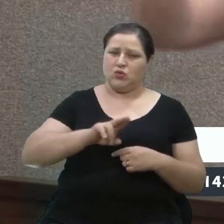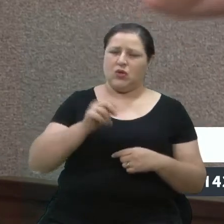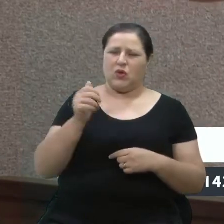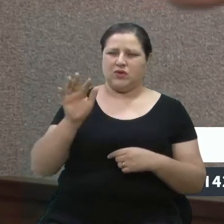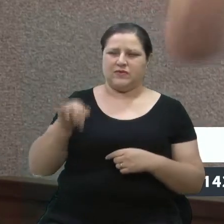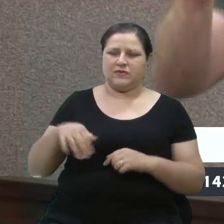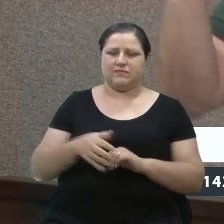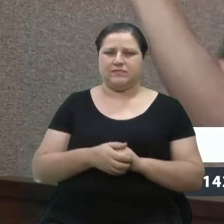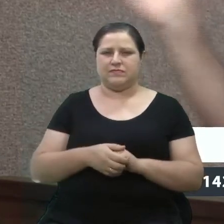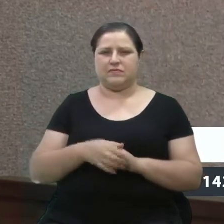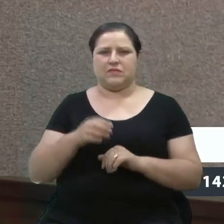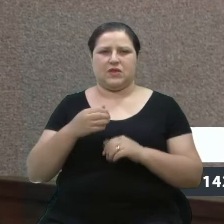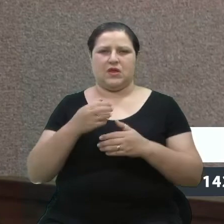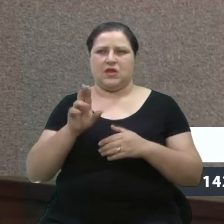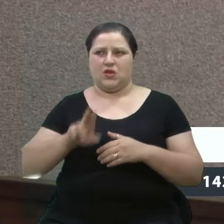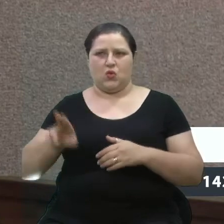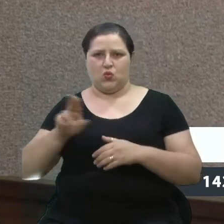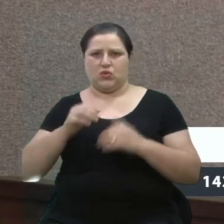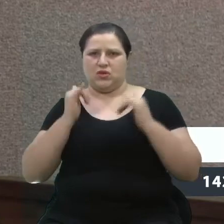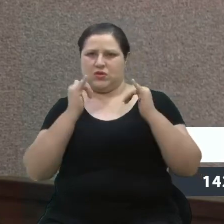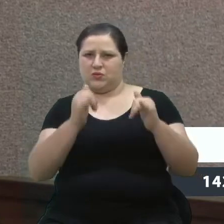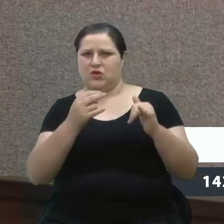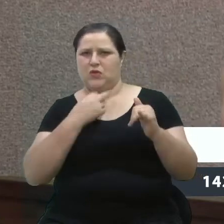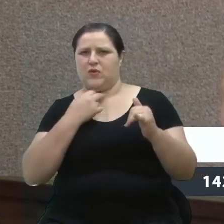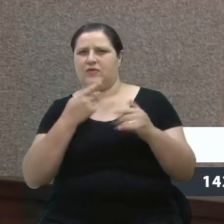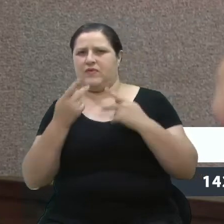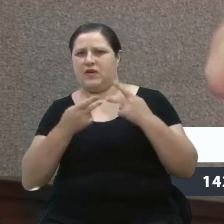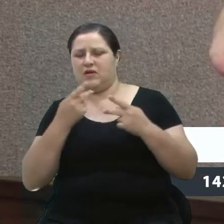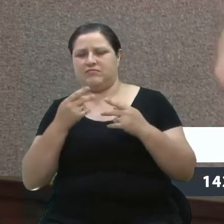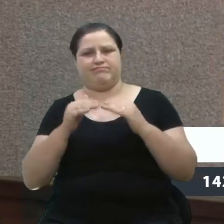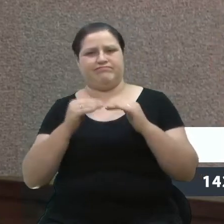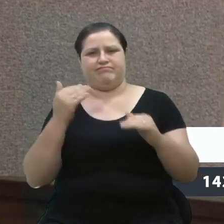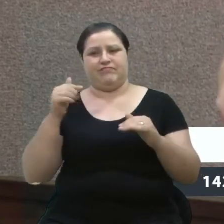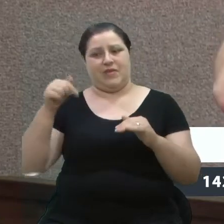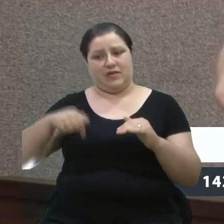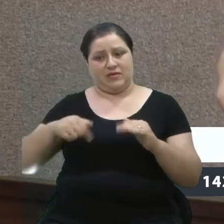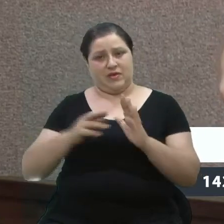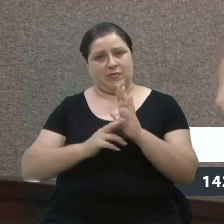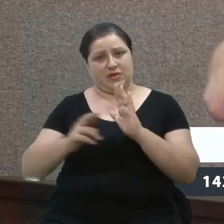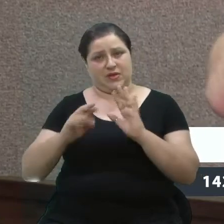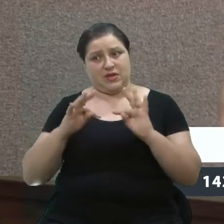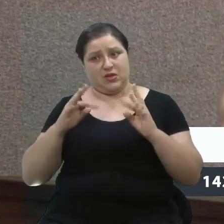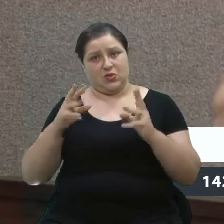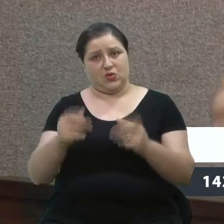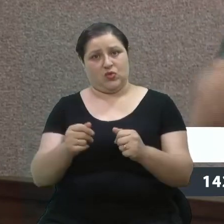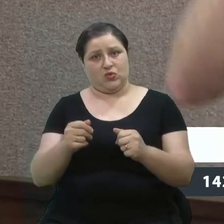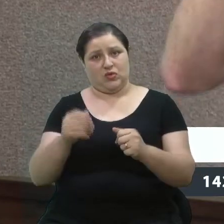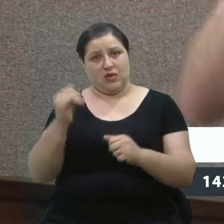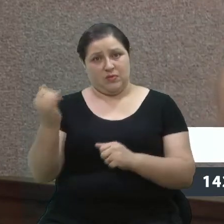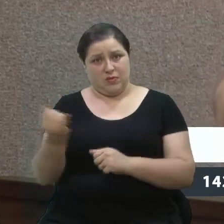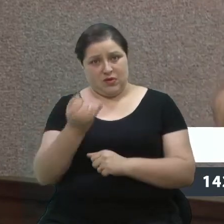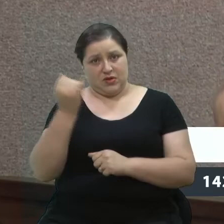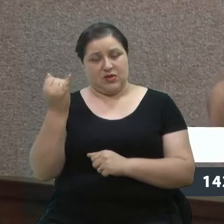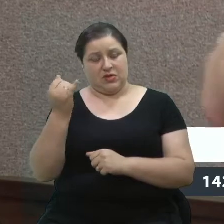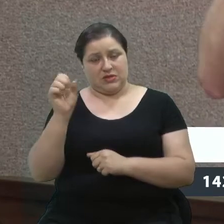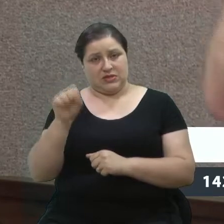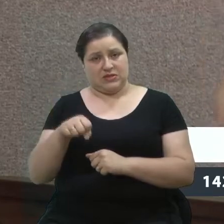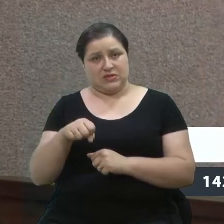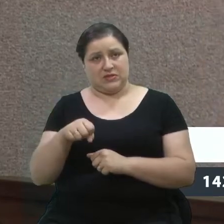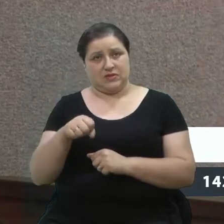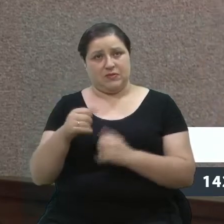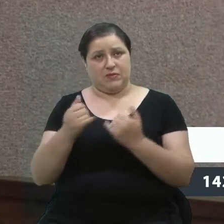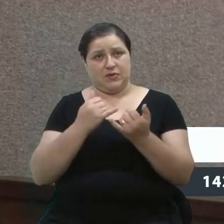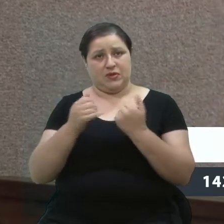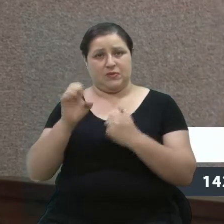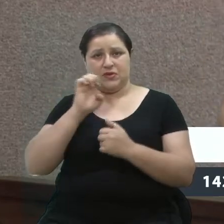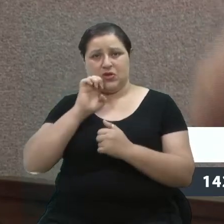usa transporte, não pode falar. Não, eu não concordo. Eu acho que a gente está aqui para representar a todos. Então, eu acho que é importante sim baixar. Mas, por exemplo, o vereador Estela